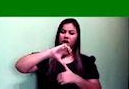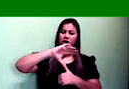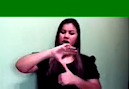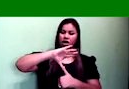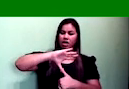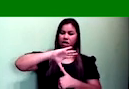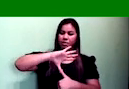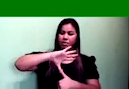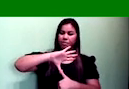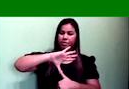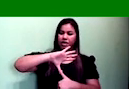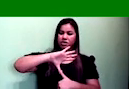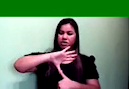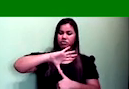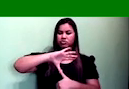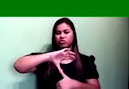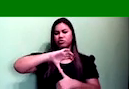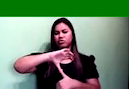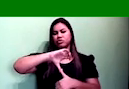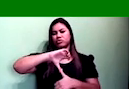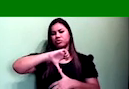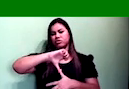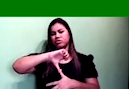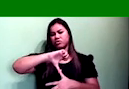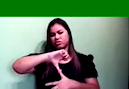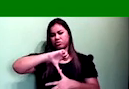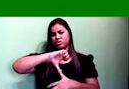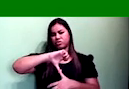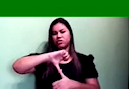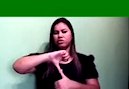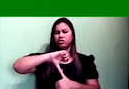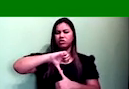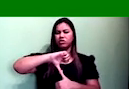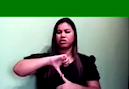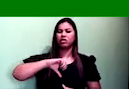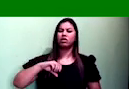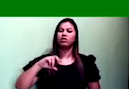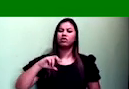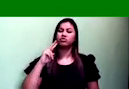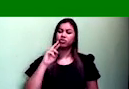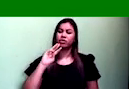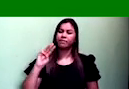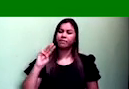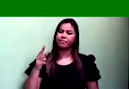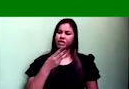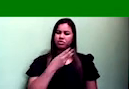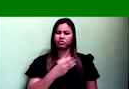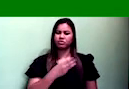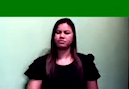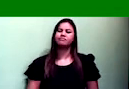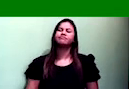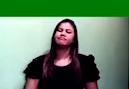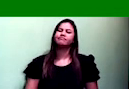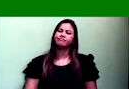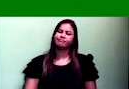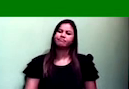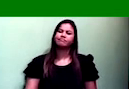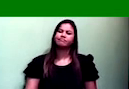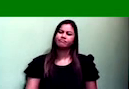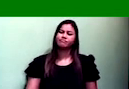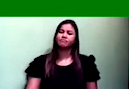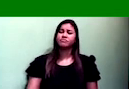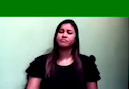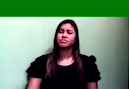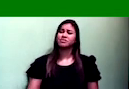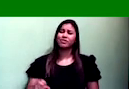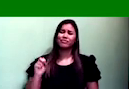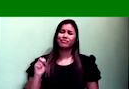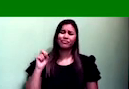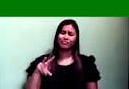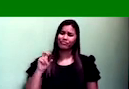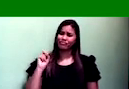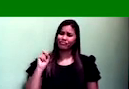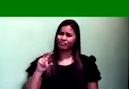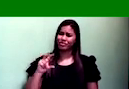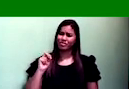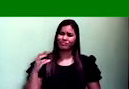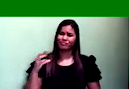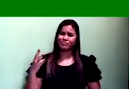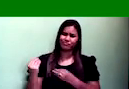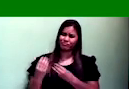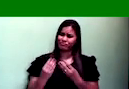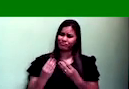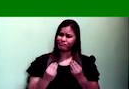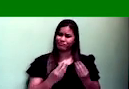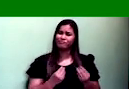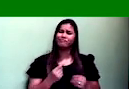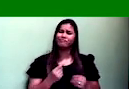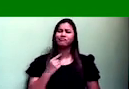e Central, mais de 2 milhões. Então, é um vírus que ainda está em voga, está importante,